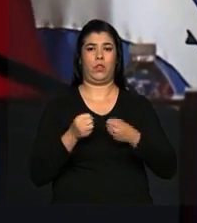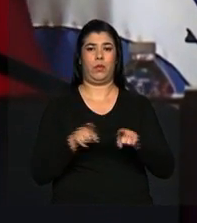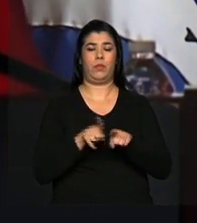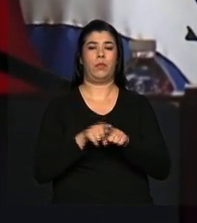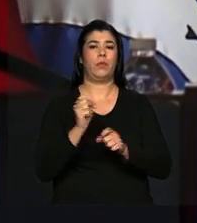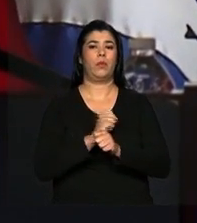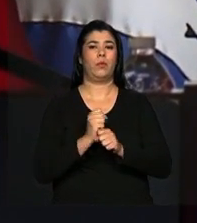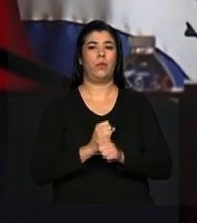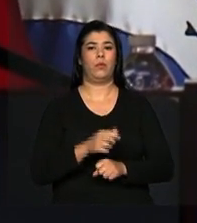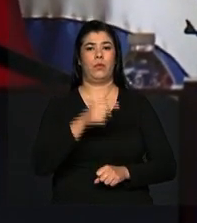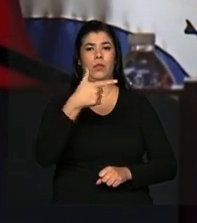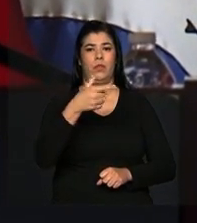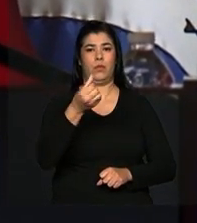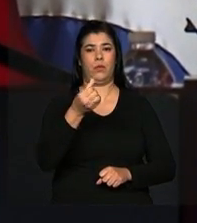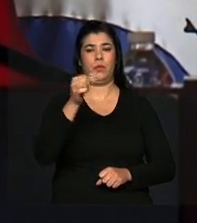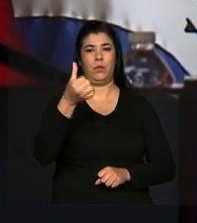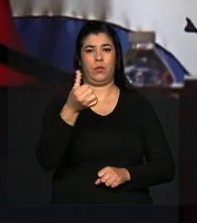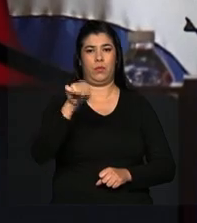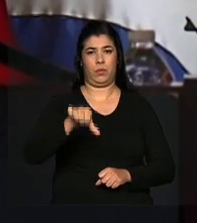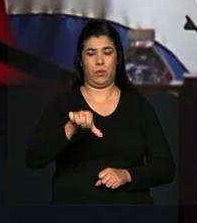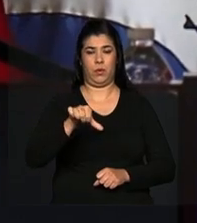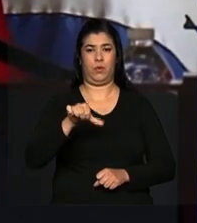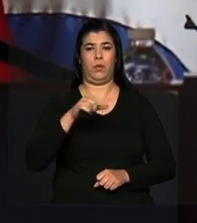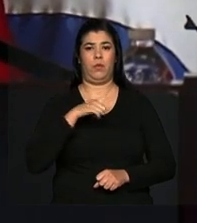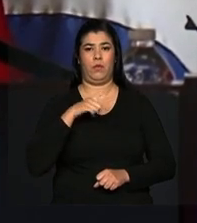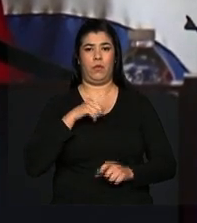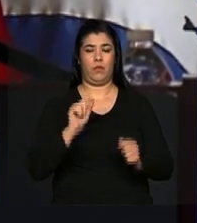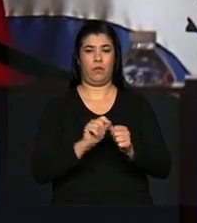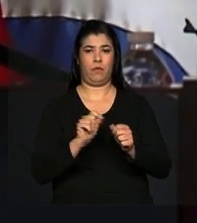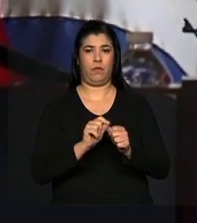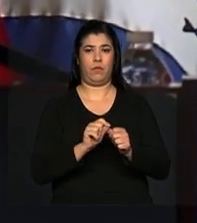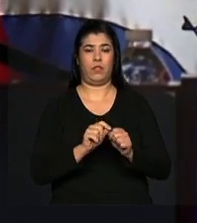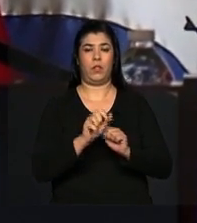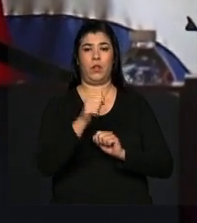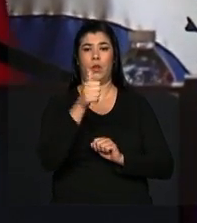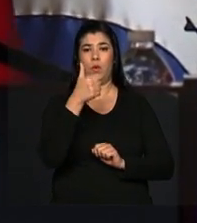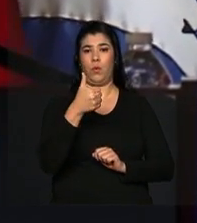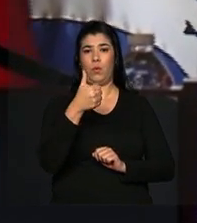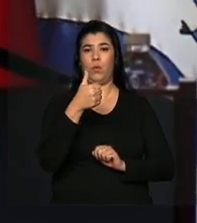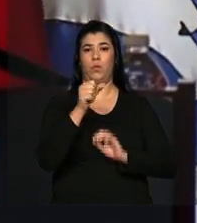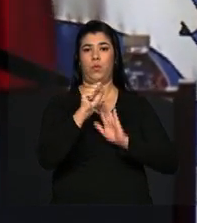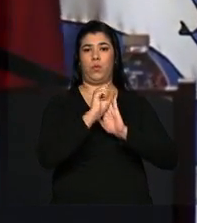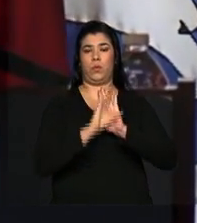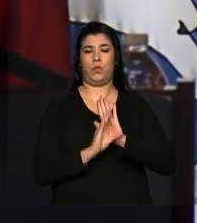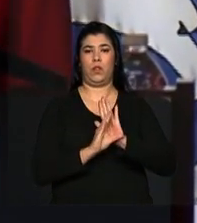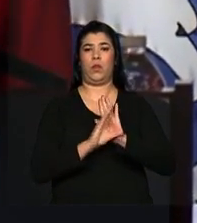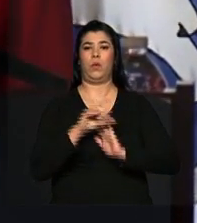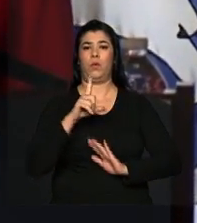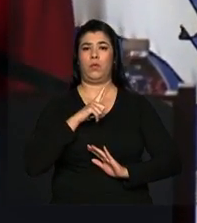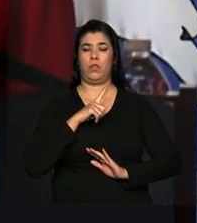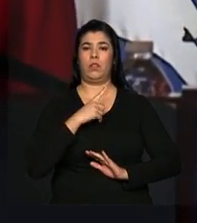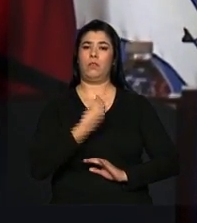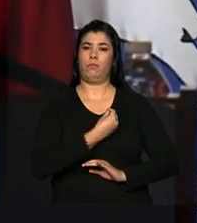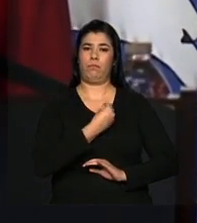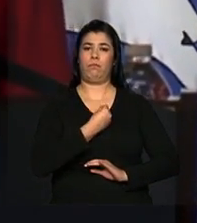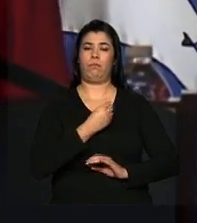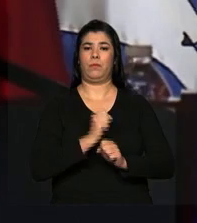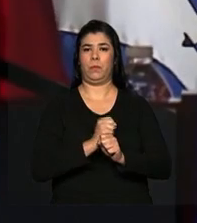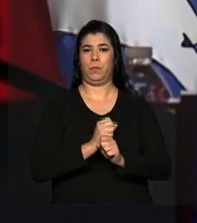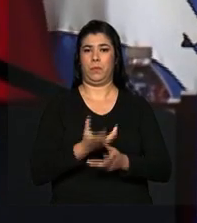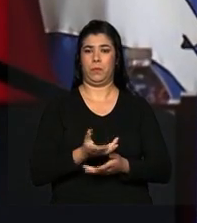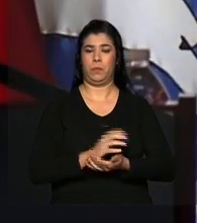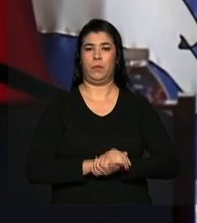em 2019, completará um século de existência. Saúdo igualmente